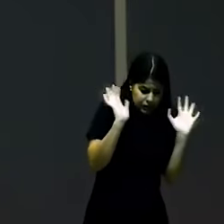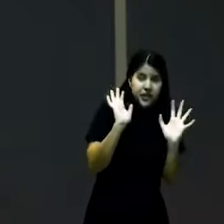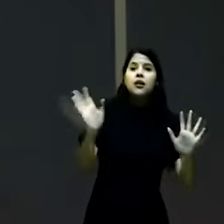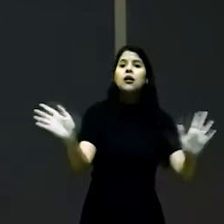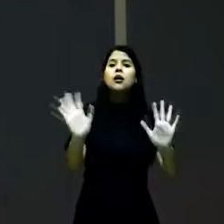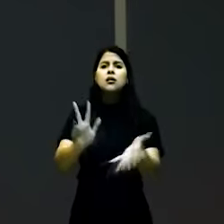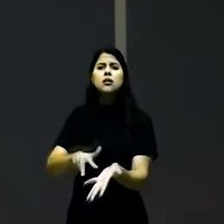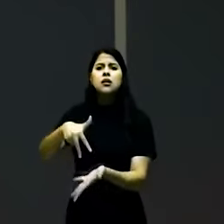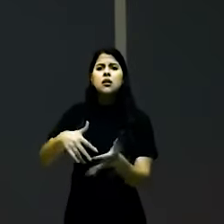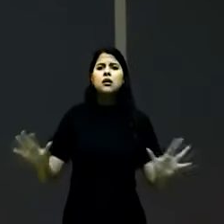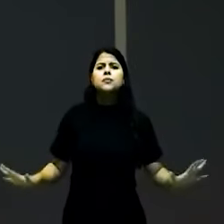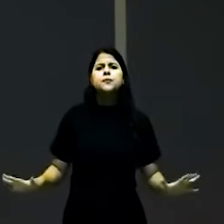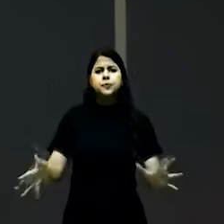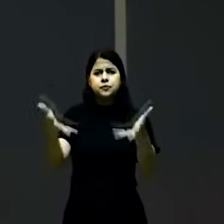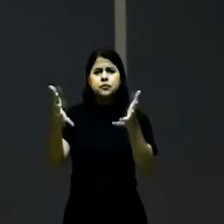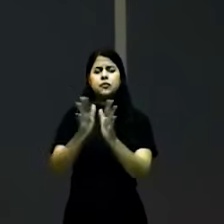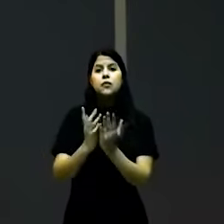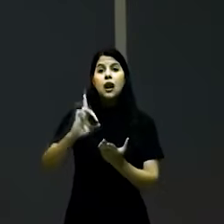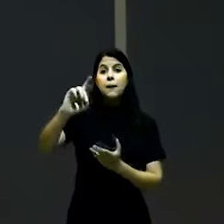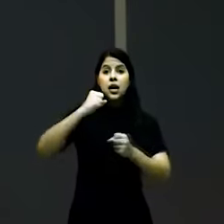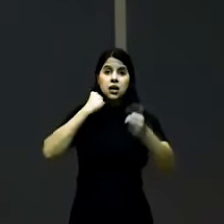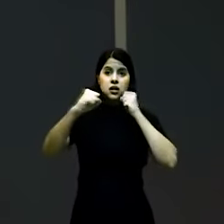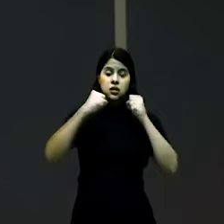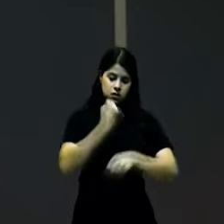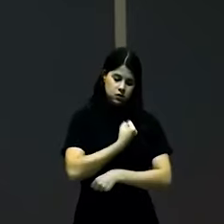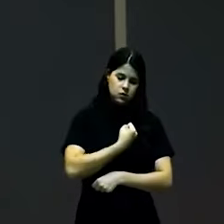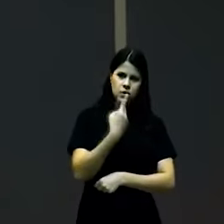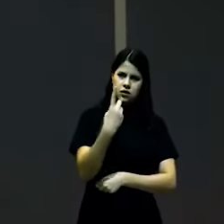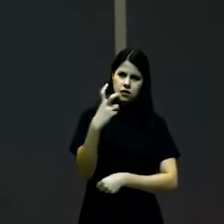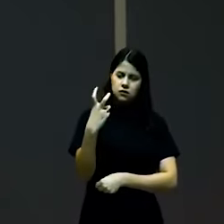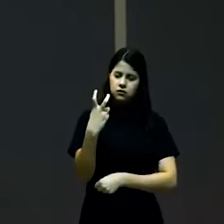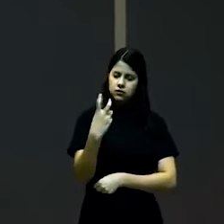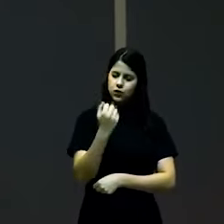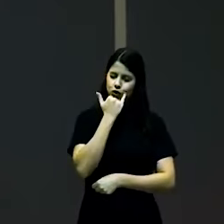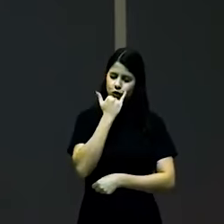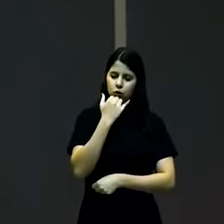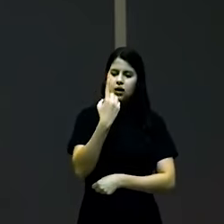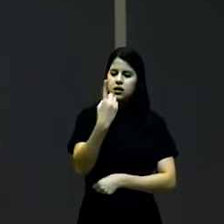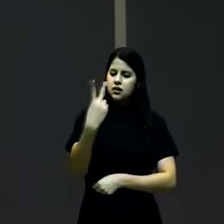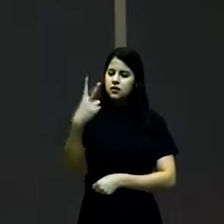Tem mais um texto que eu quero ler com você, Salmo 125, versículo 1.